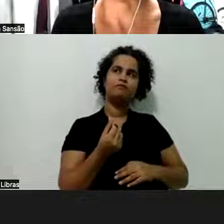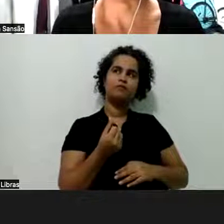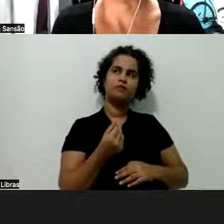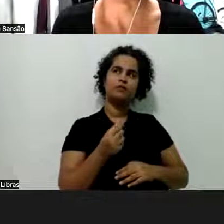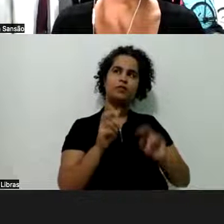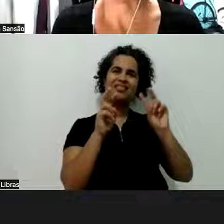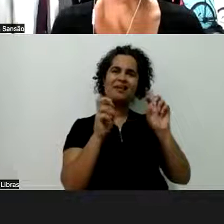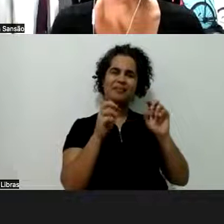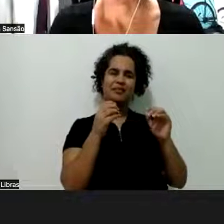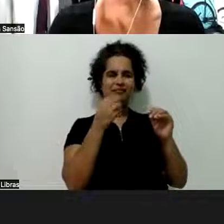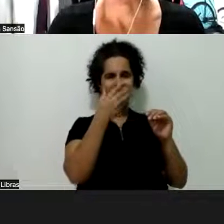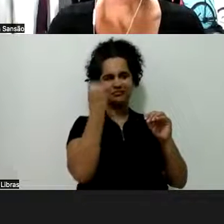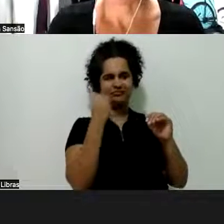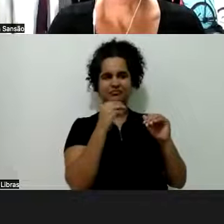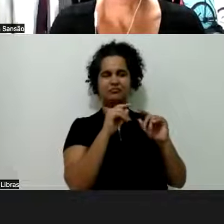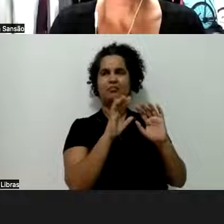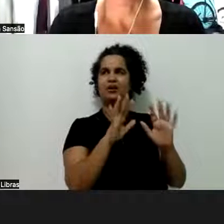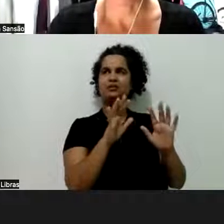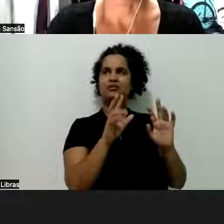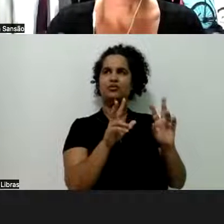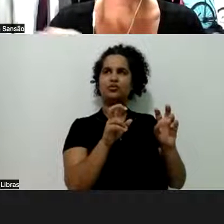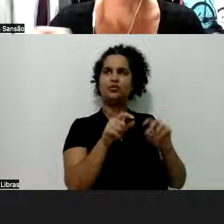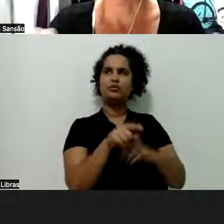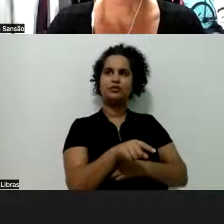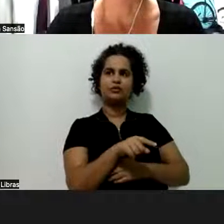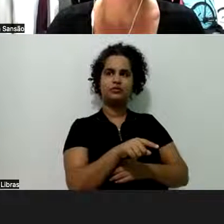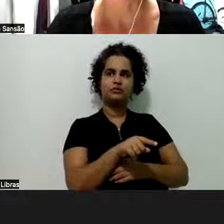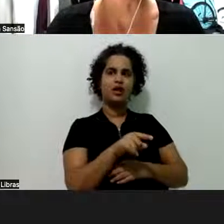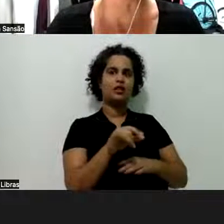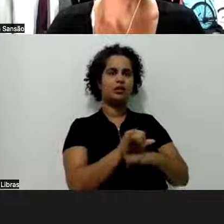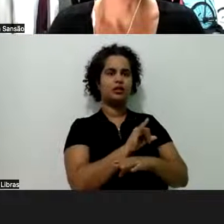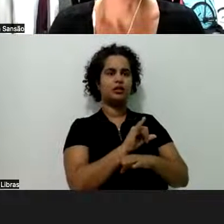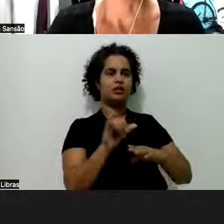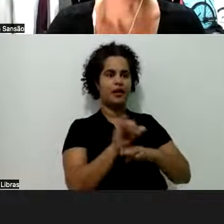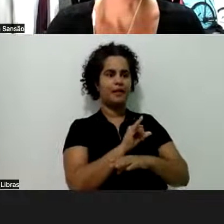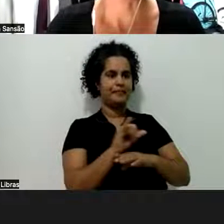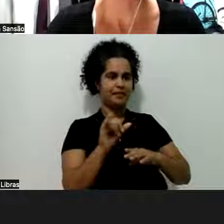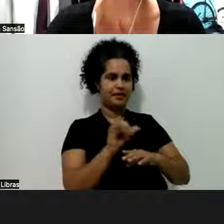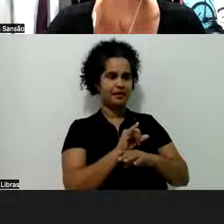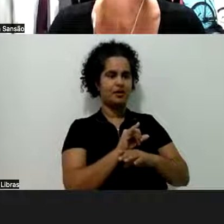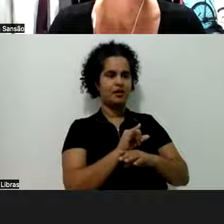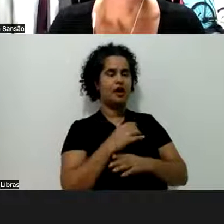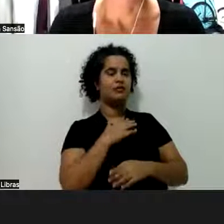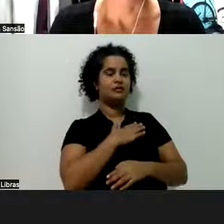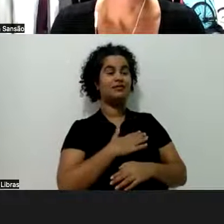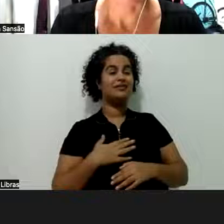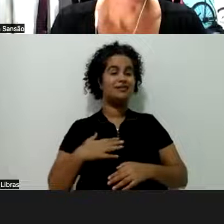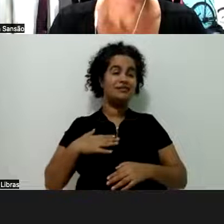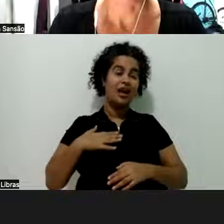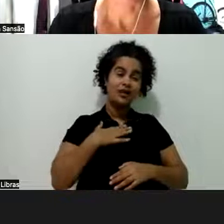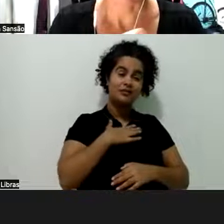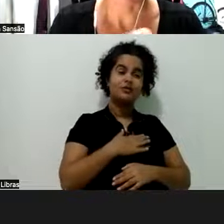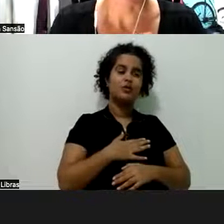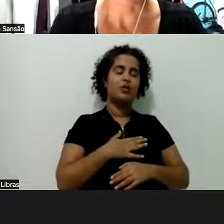que a gente dá para ele, mas essa questão da dinâmica da satisfação, né? Que quando